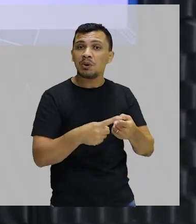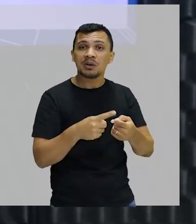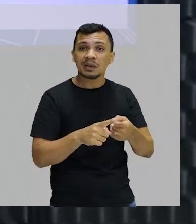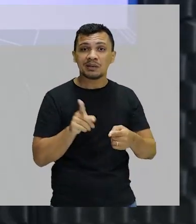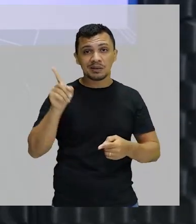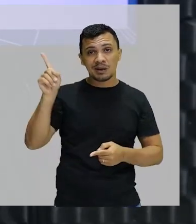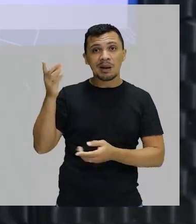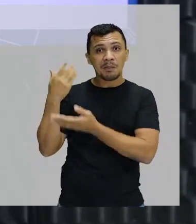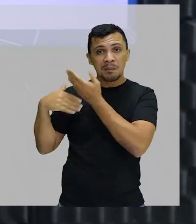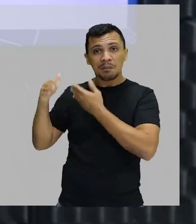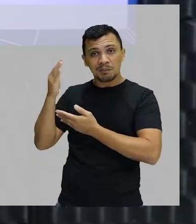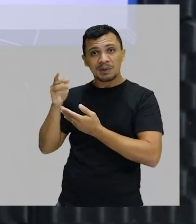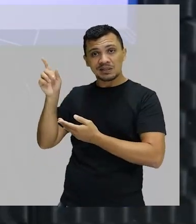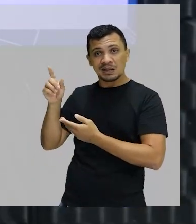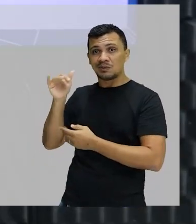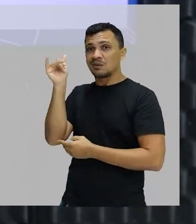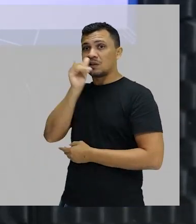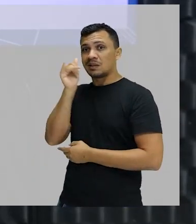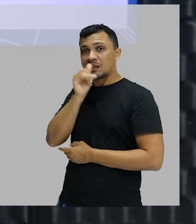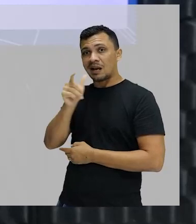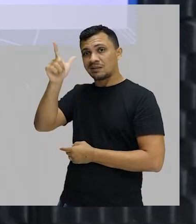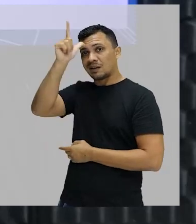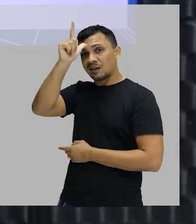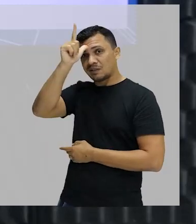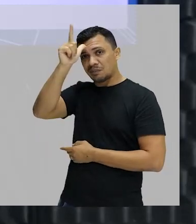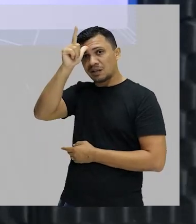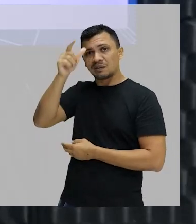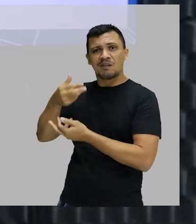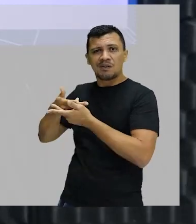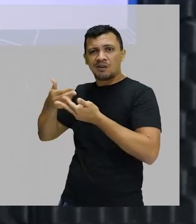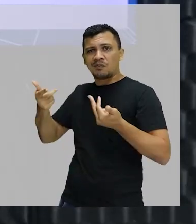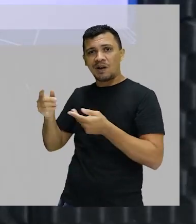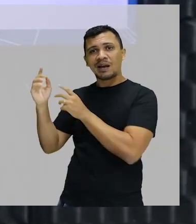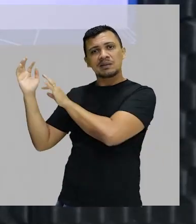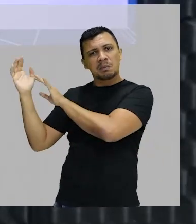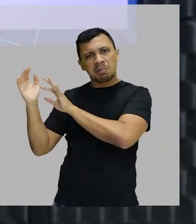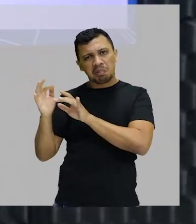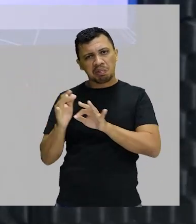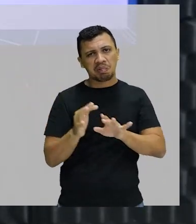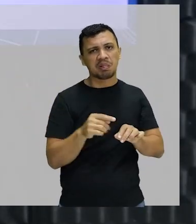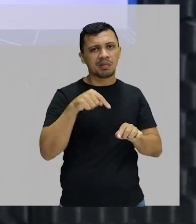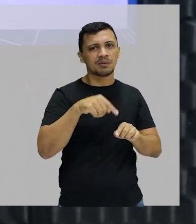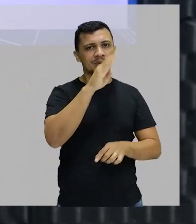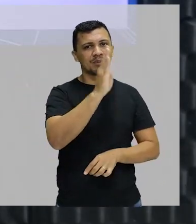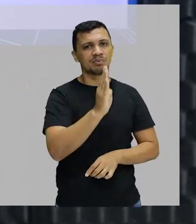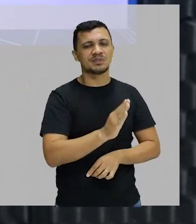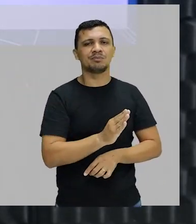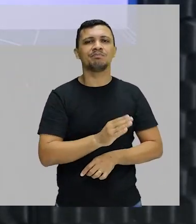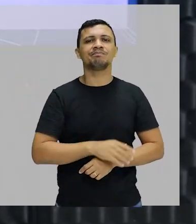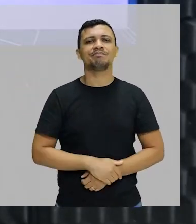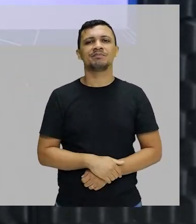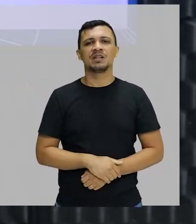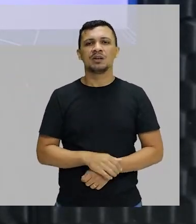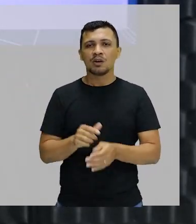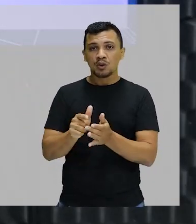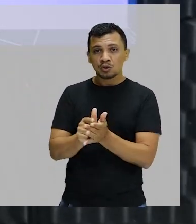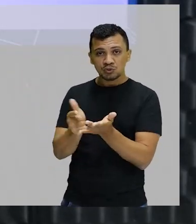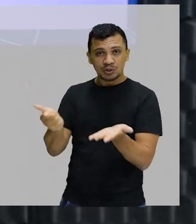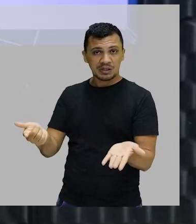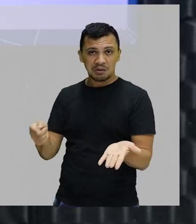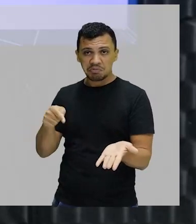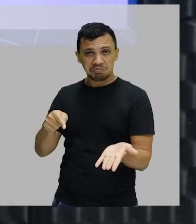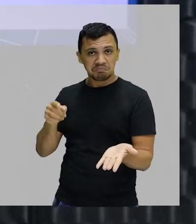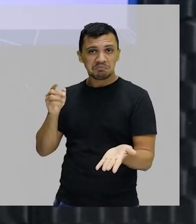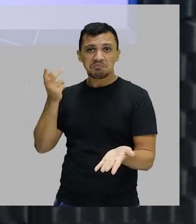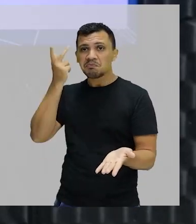alemães, ucranianos, poloneses, né? Daí por diante. Nos jornais, não era incomum, era muito frequente encontrar artigos,